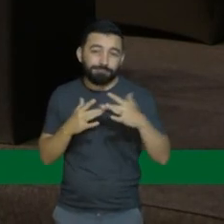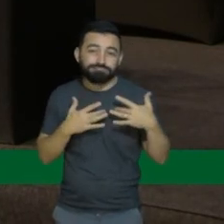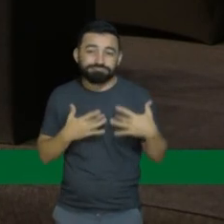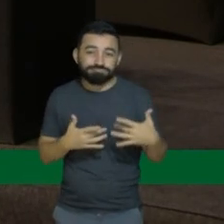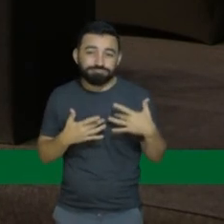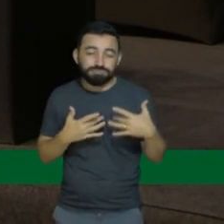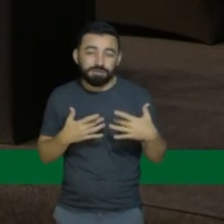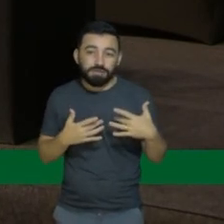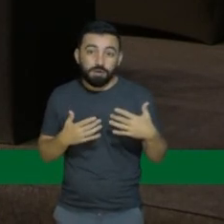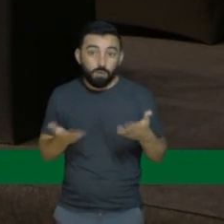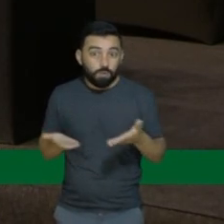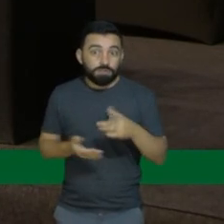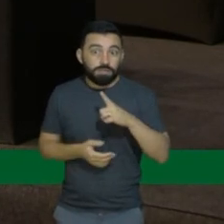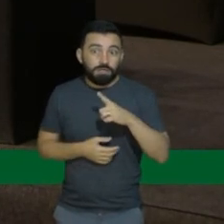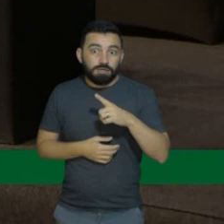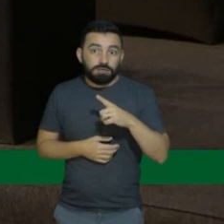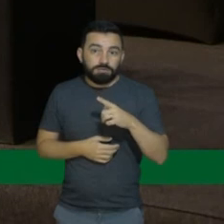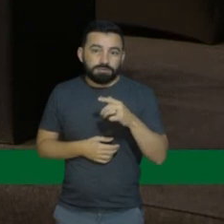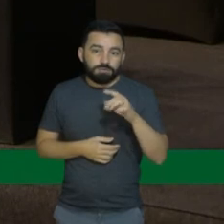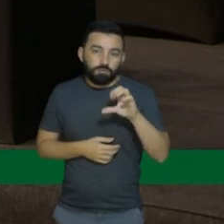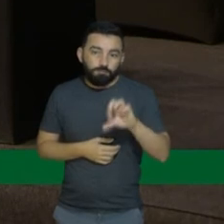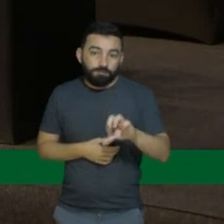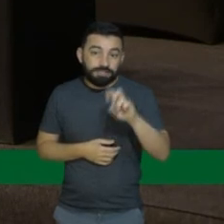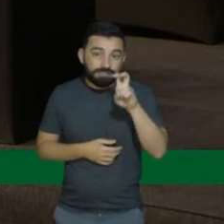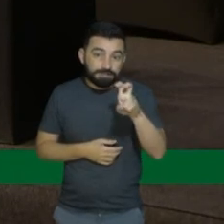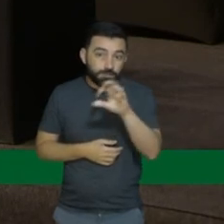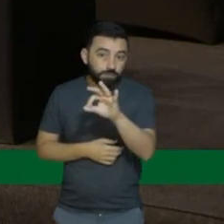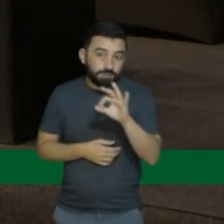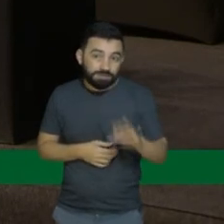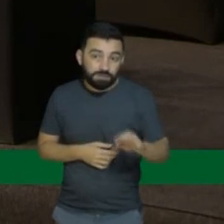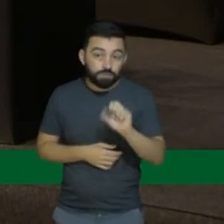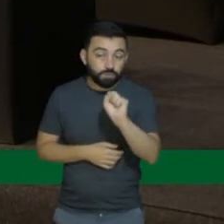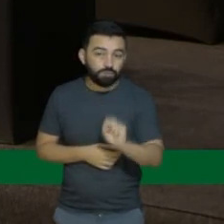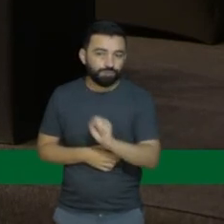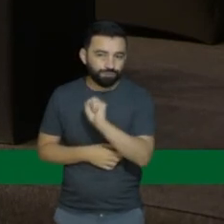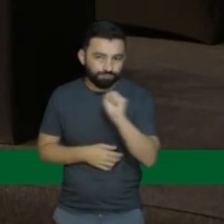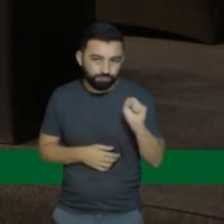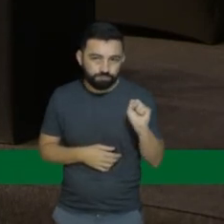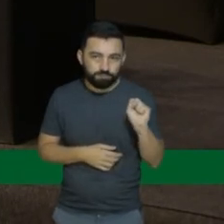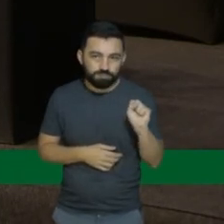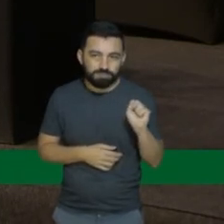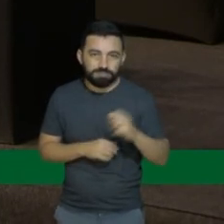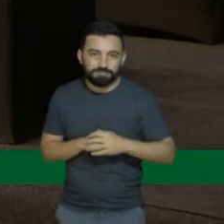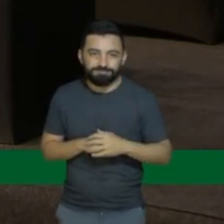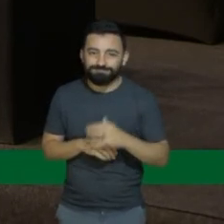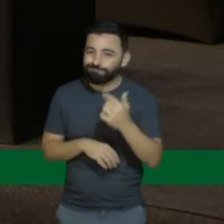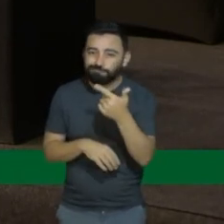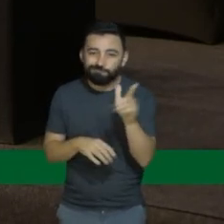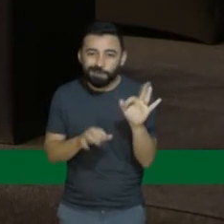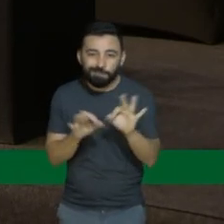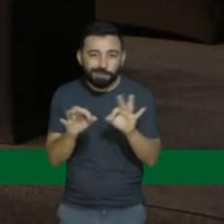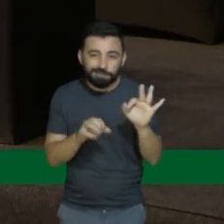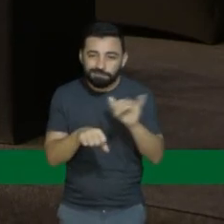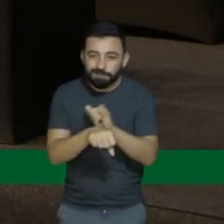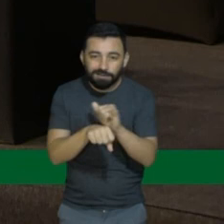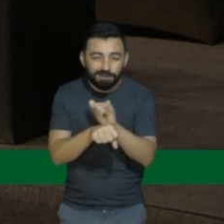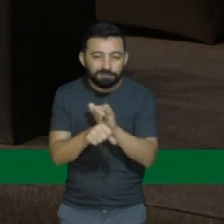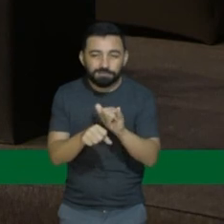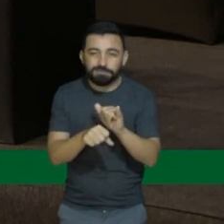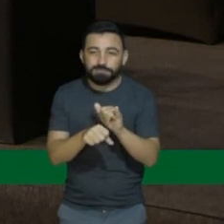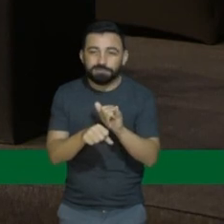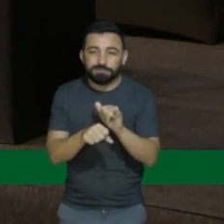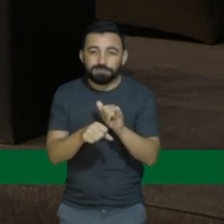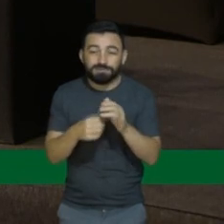não 94%, mas já está em 95% SUS? Não existe planejamento estratégico que